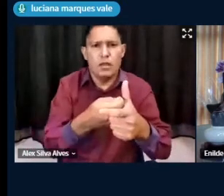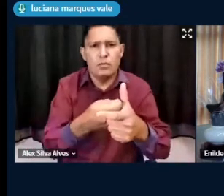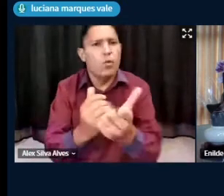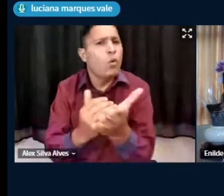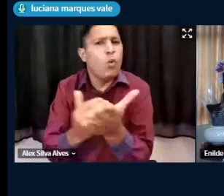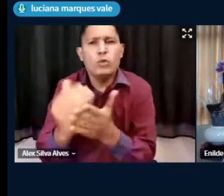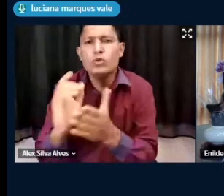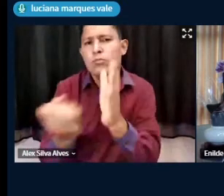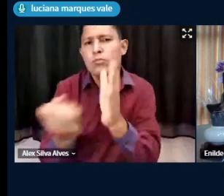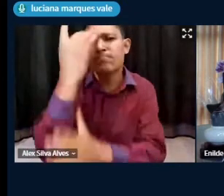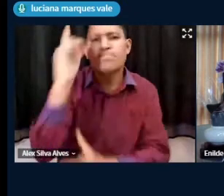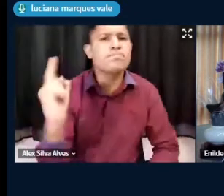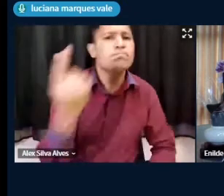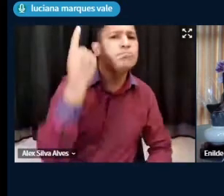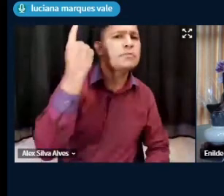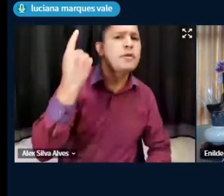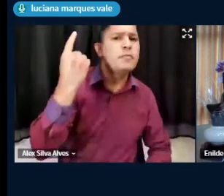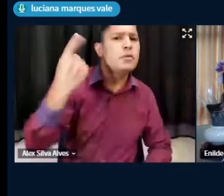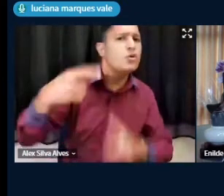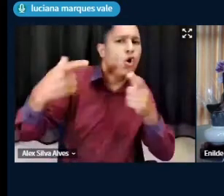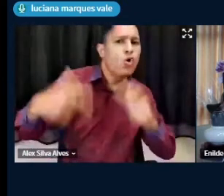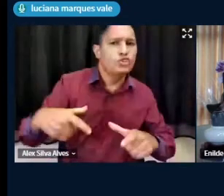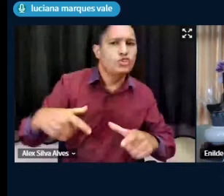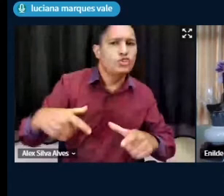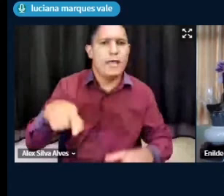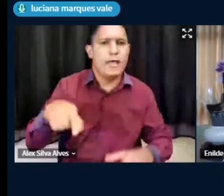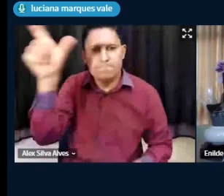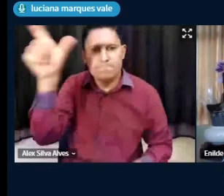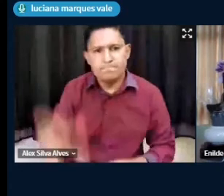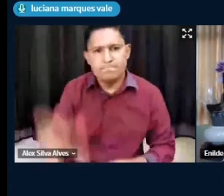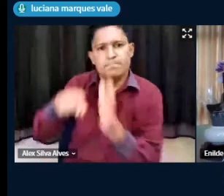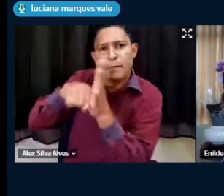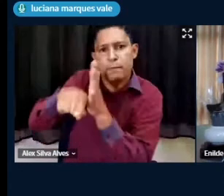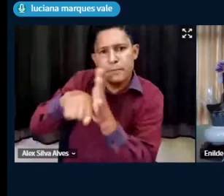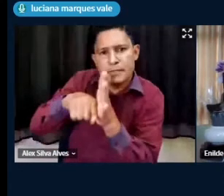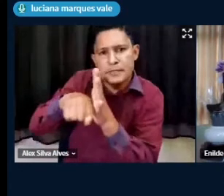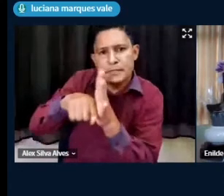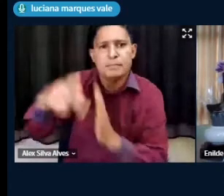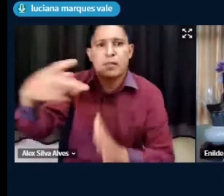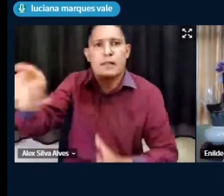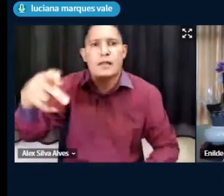É importante explicar que sinal termo foi